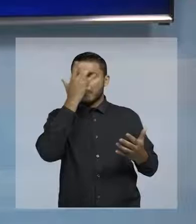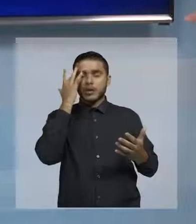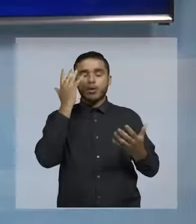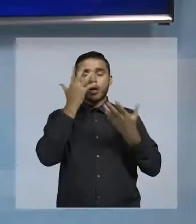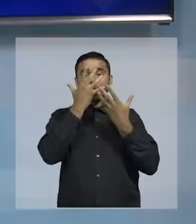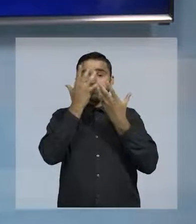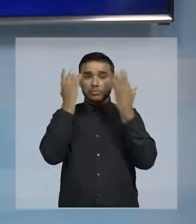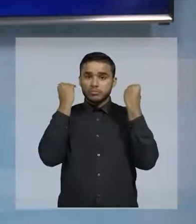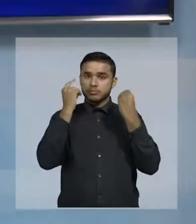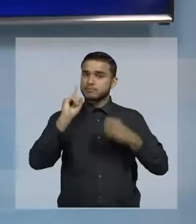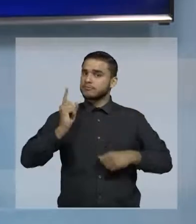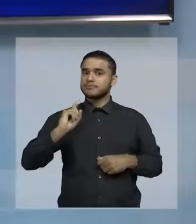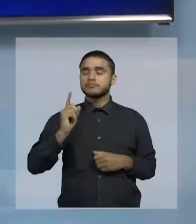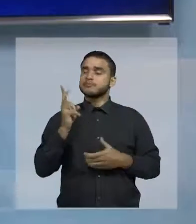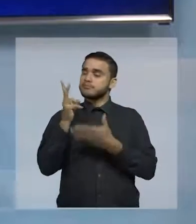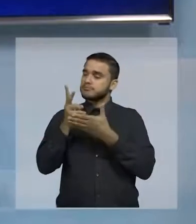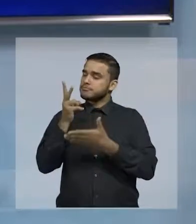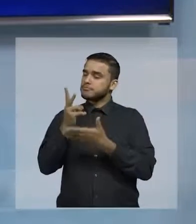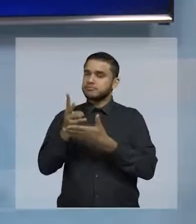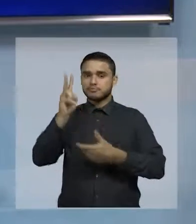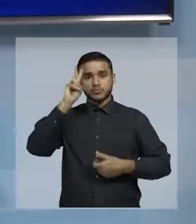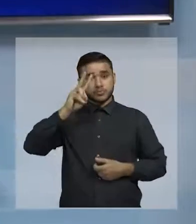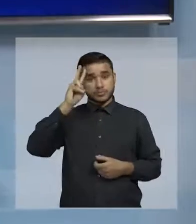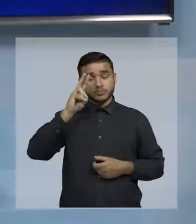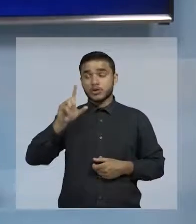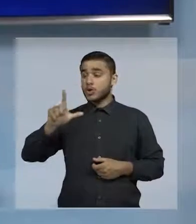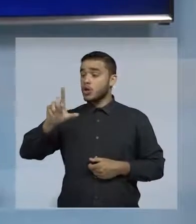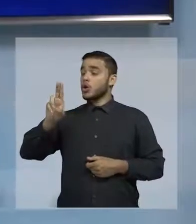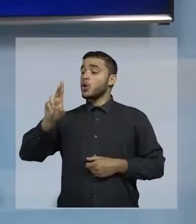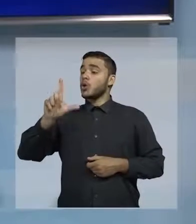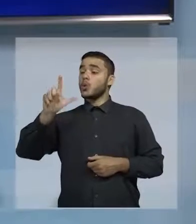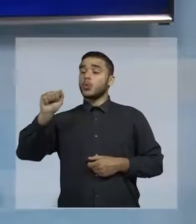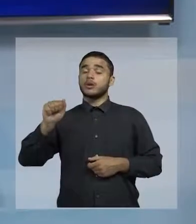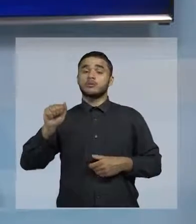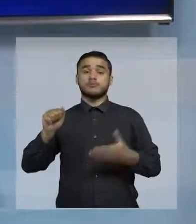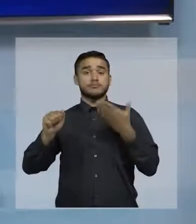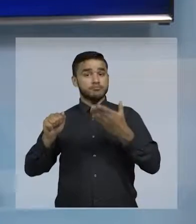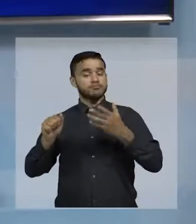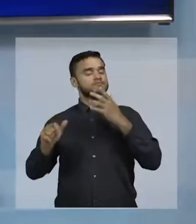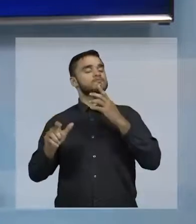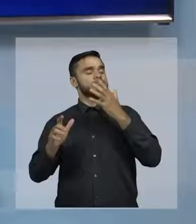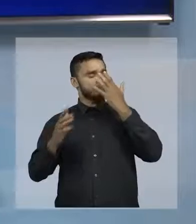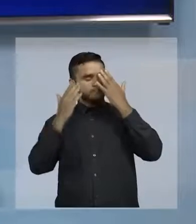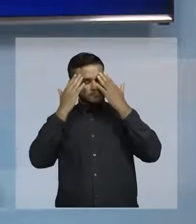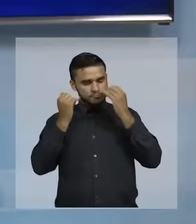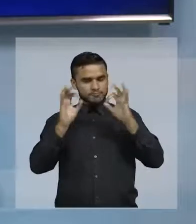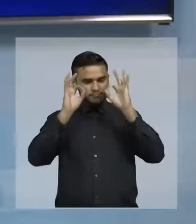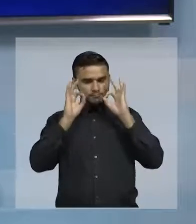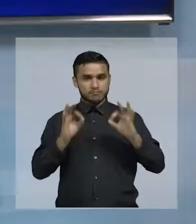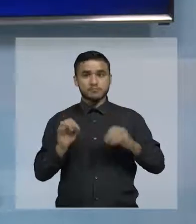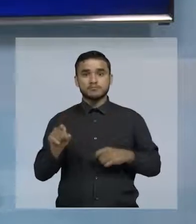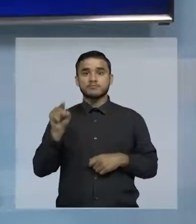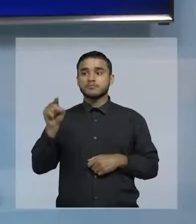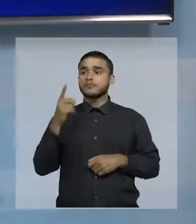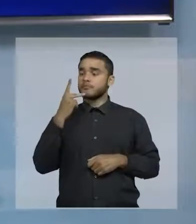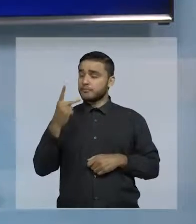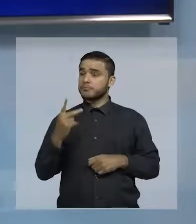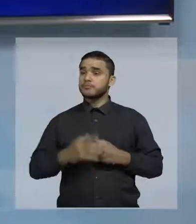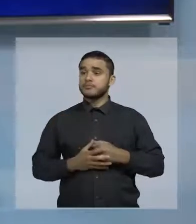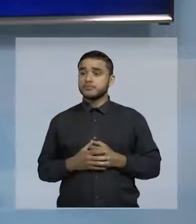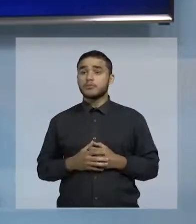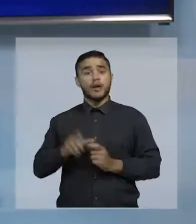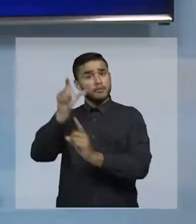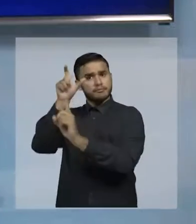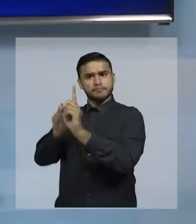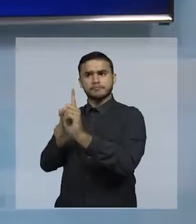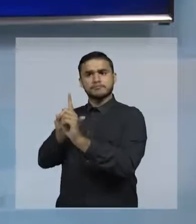mitos assim rapidamente. O ex-presidente Lula está, claro, se revela, se nos